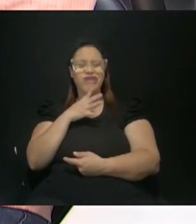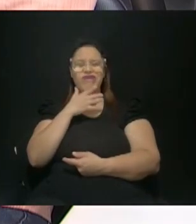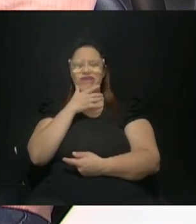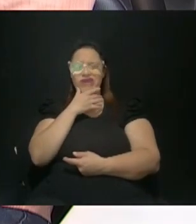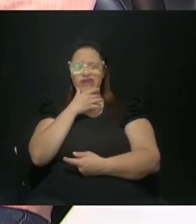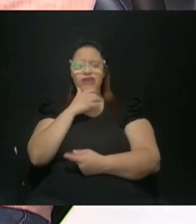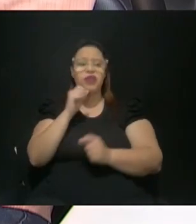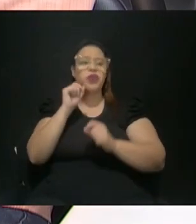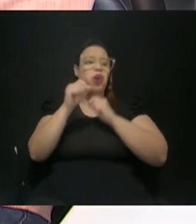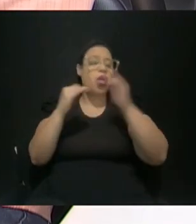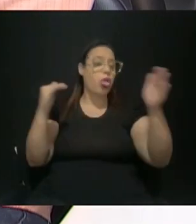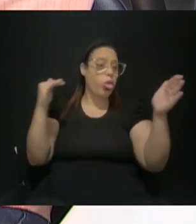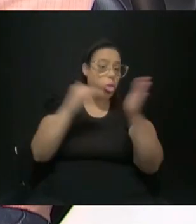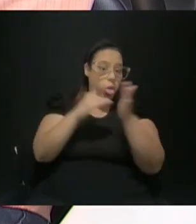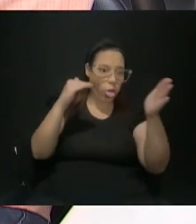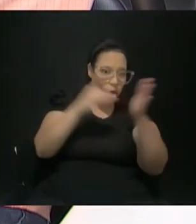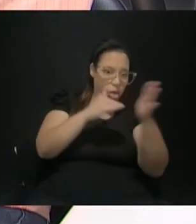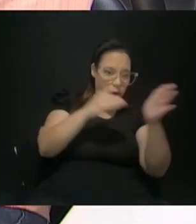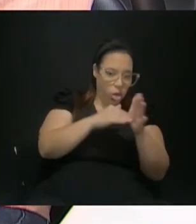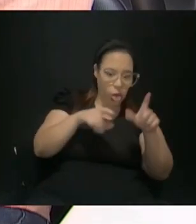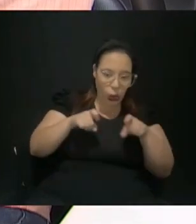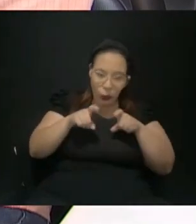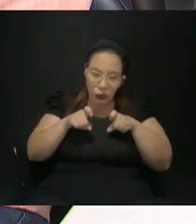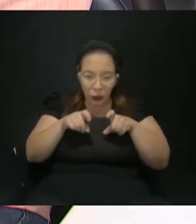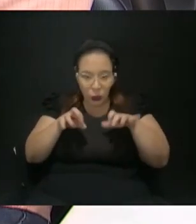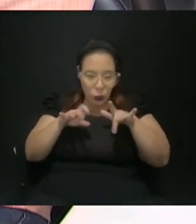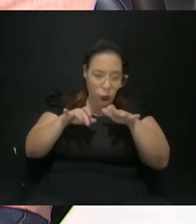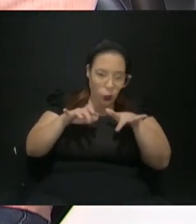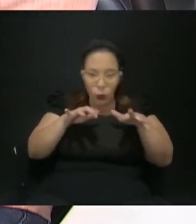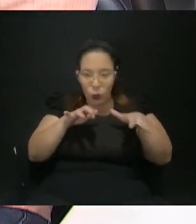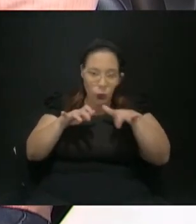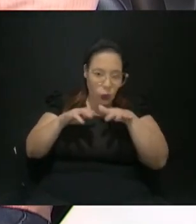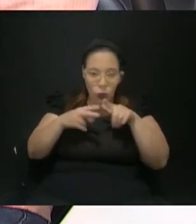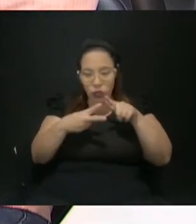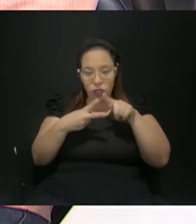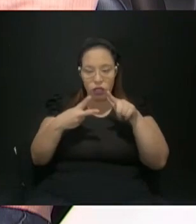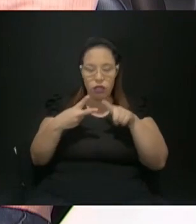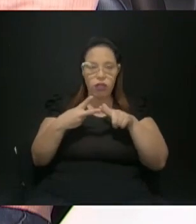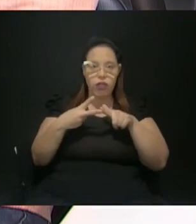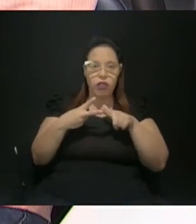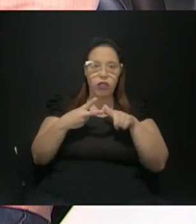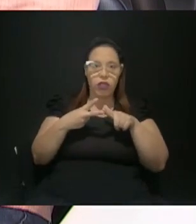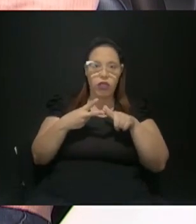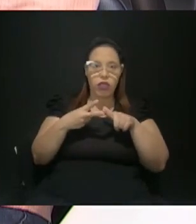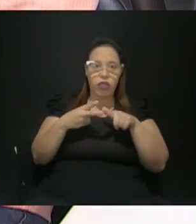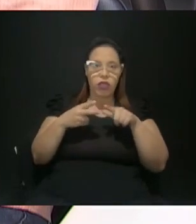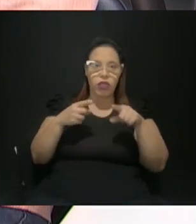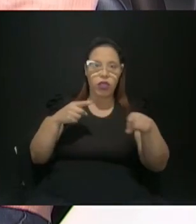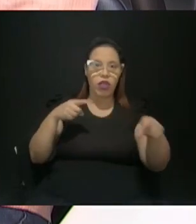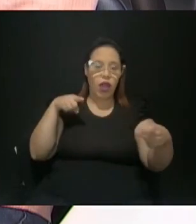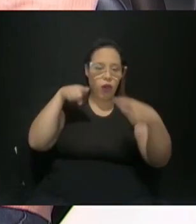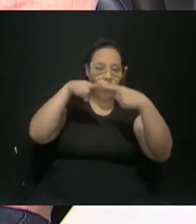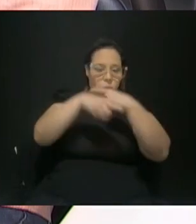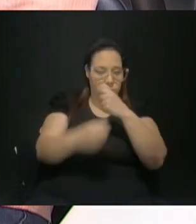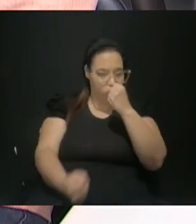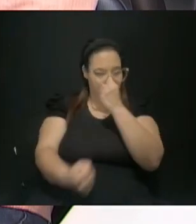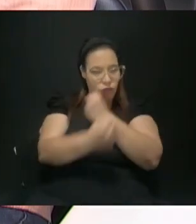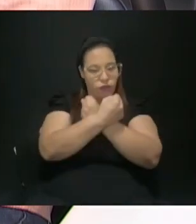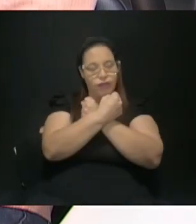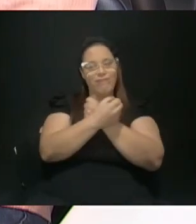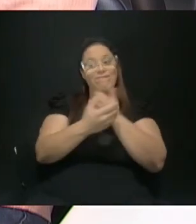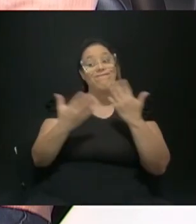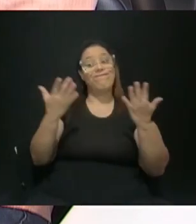e entrar no sistema e ele pode trabalhar nas duas vertentes, né? Na forma de ataques ou na forma de proteção. A área